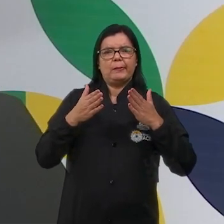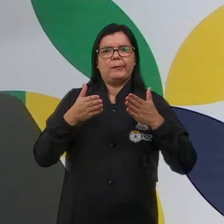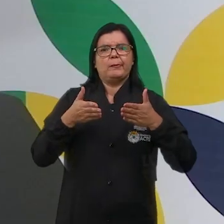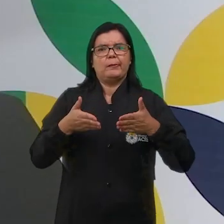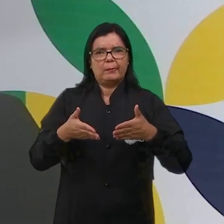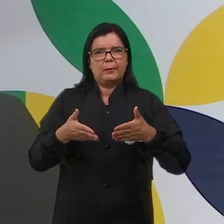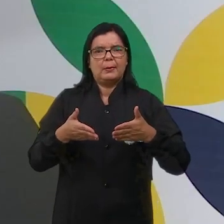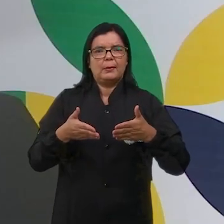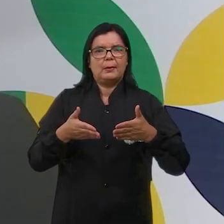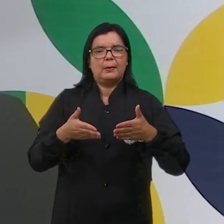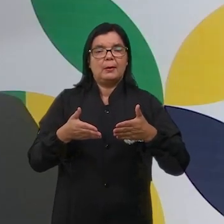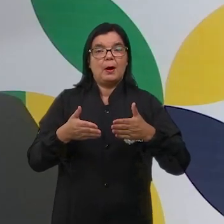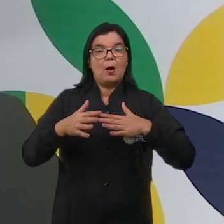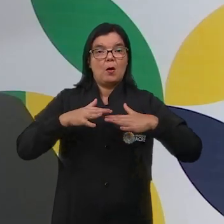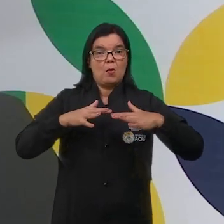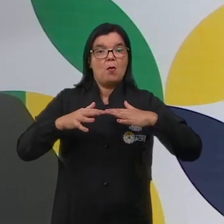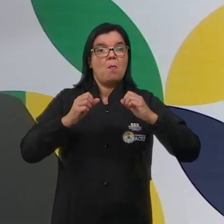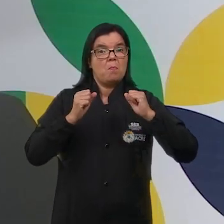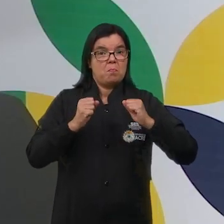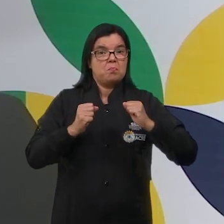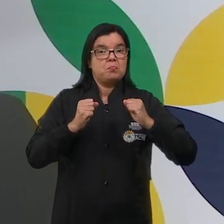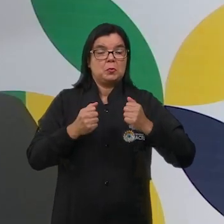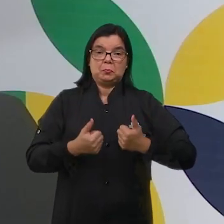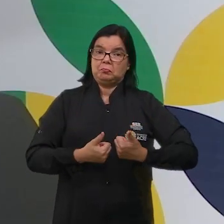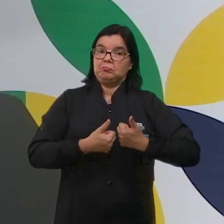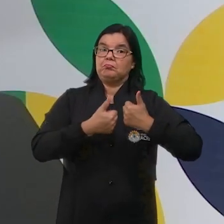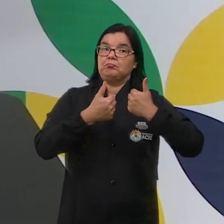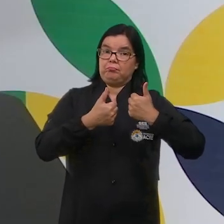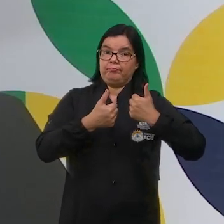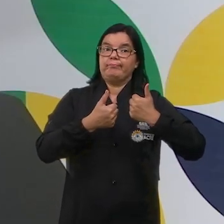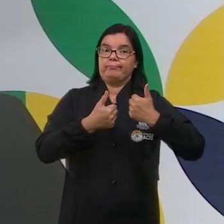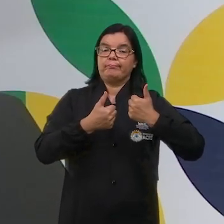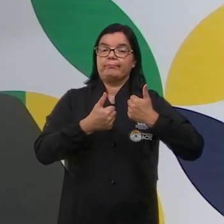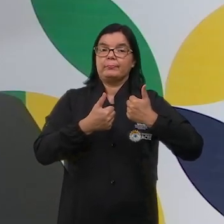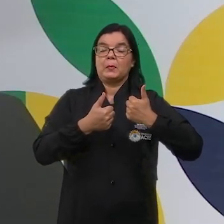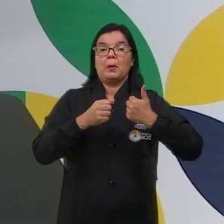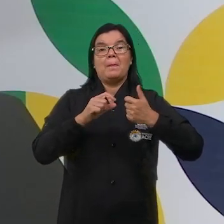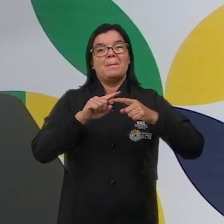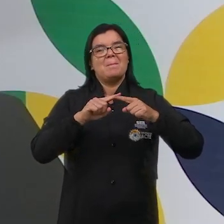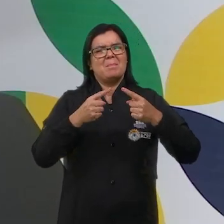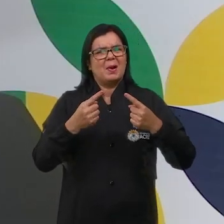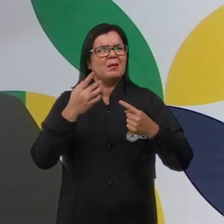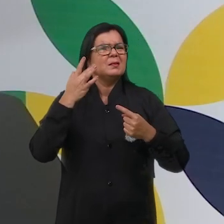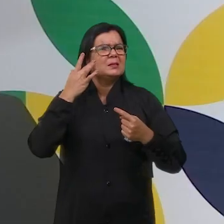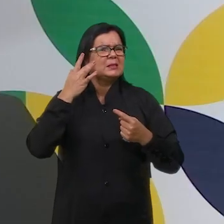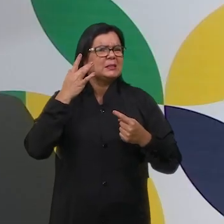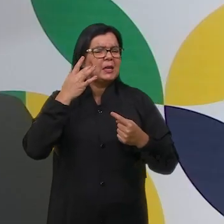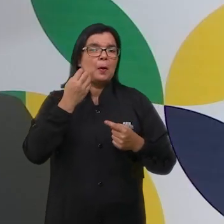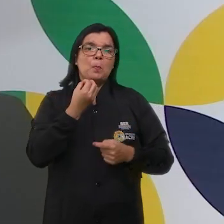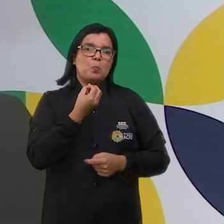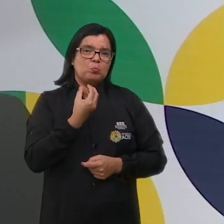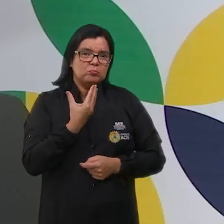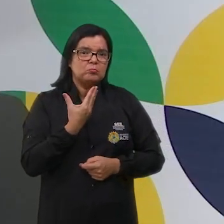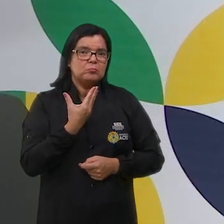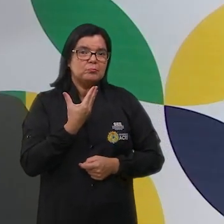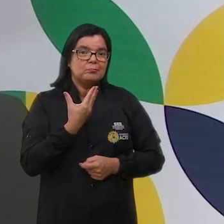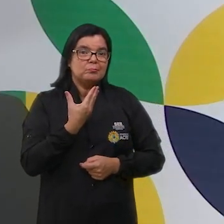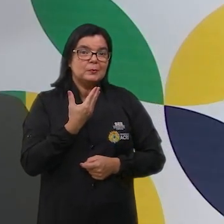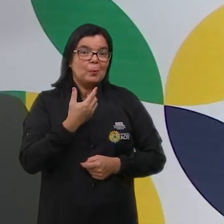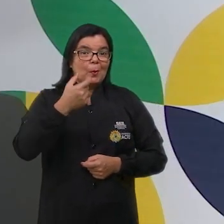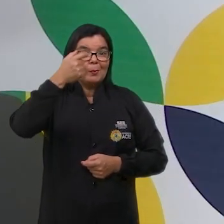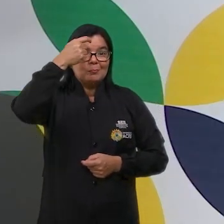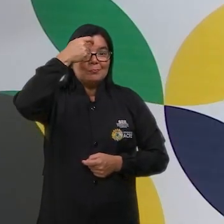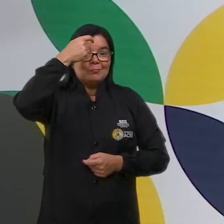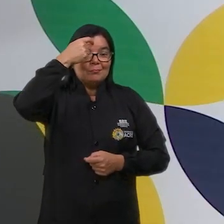diretamente relacionada ao movimento, ela pode ser positiva para a execução, mas será que ela é boa para o seu